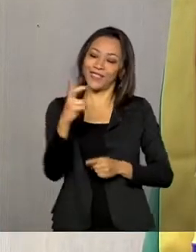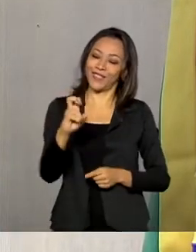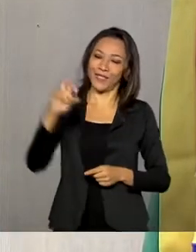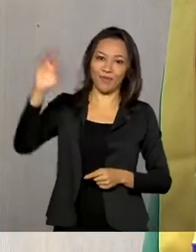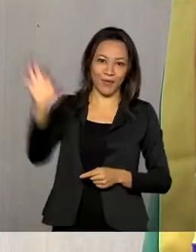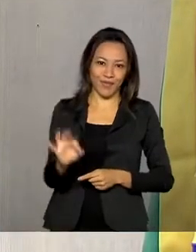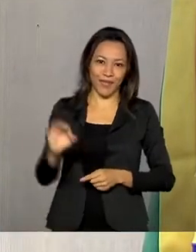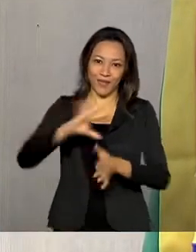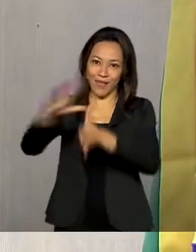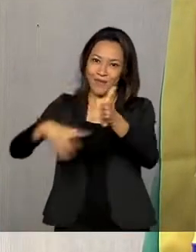Amazônia de maneira muito concreta.